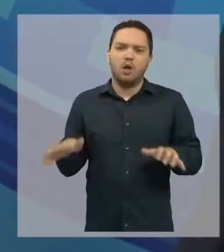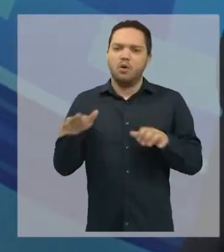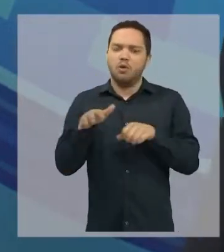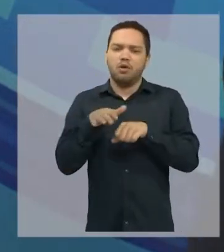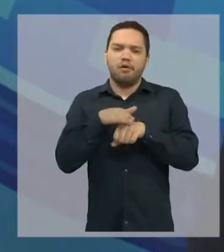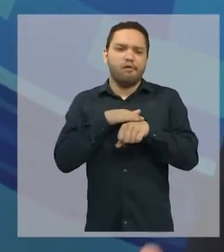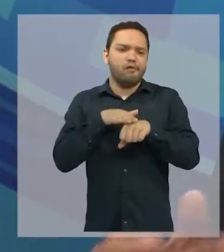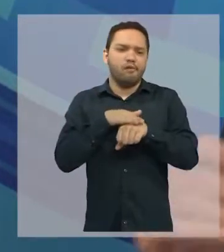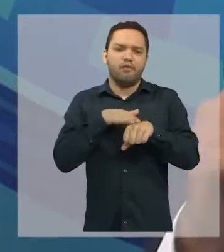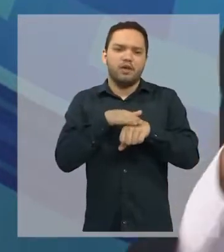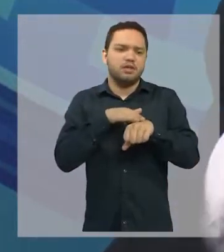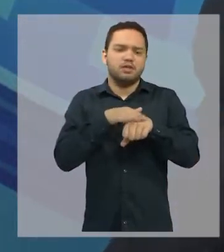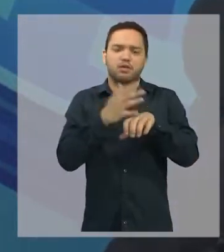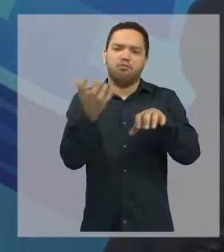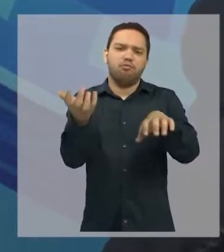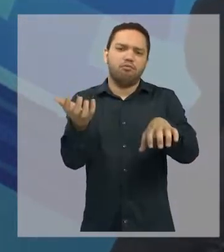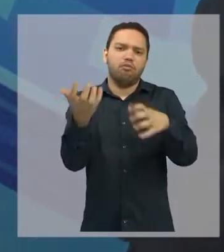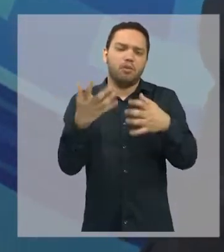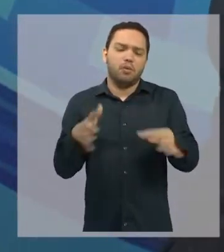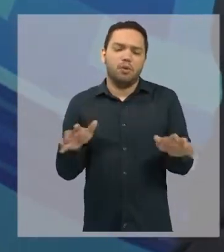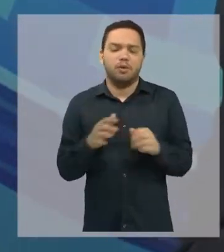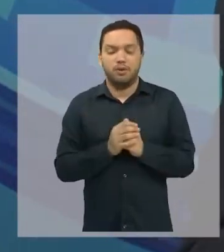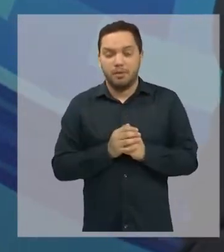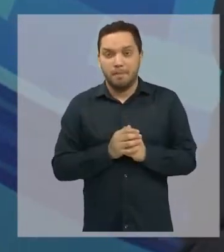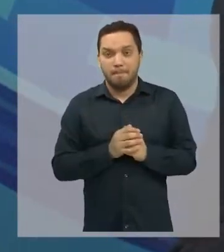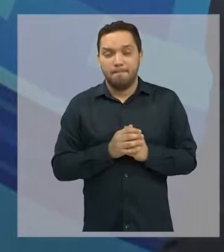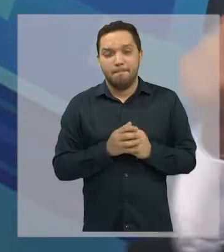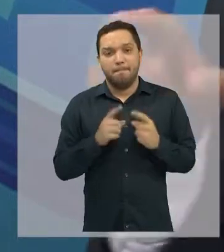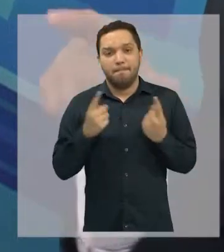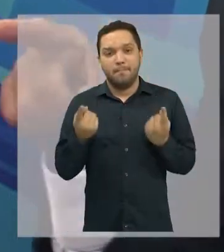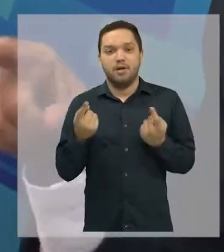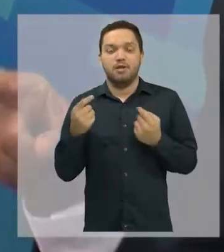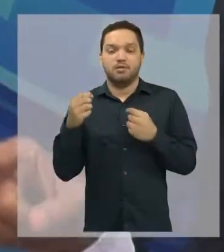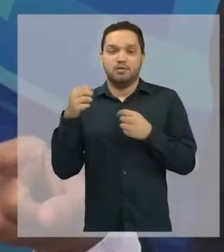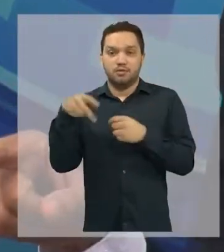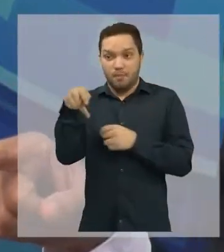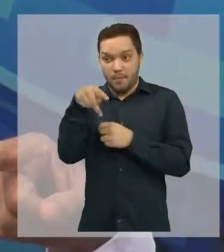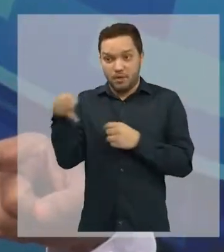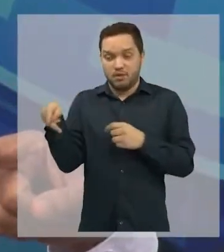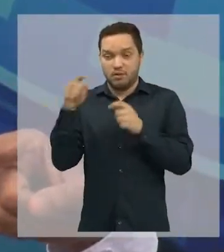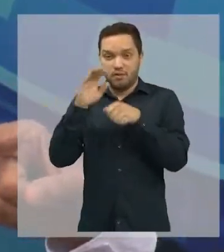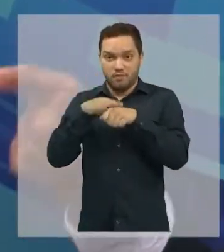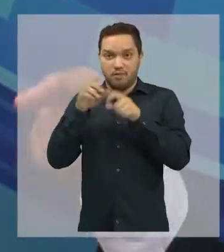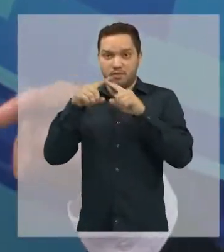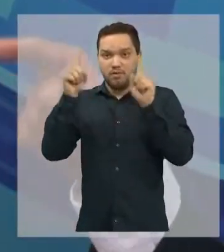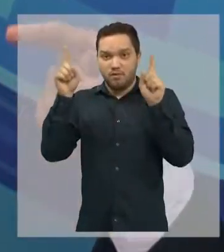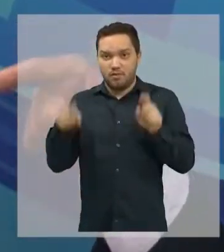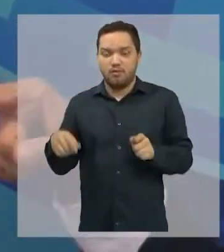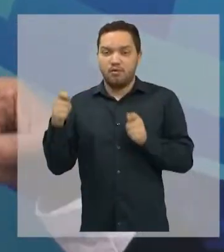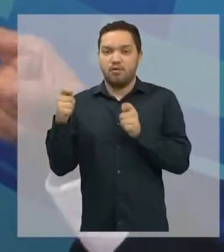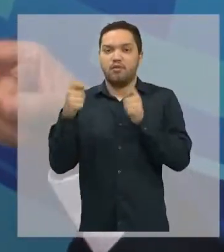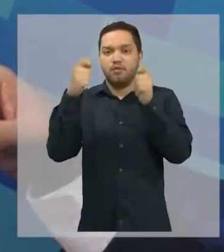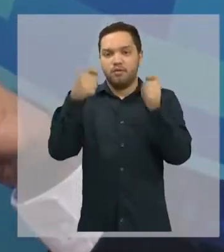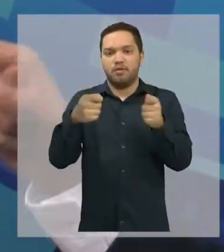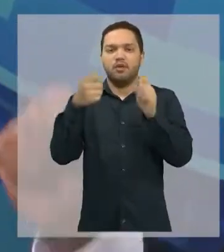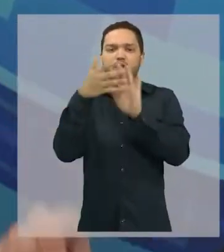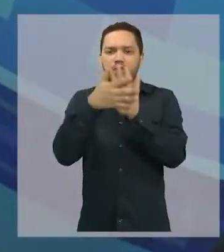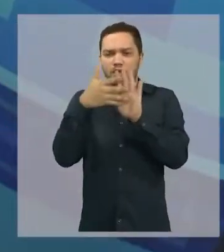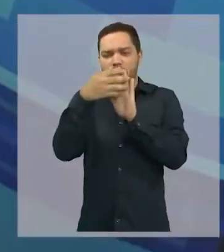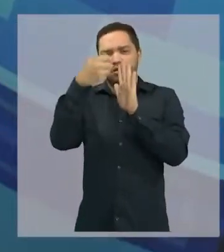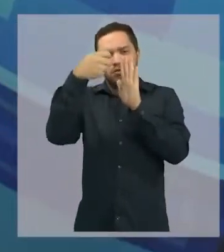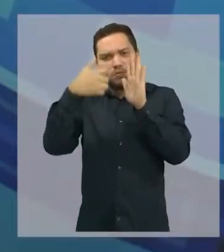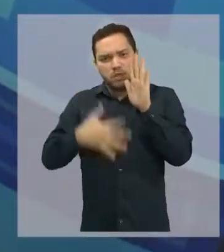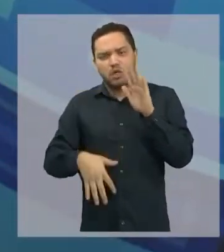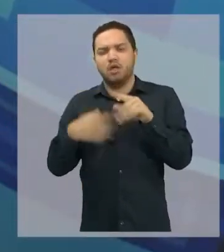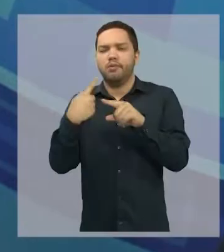quer dialogar com o Congresso. Mas, veja bem, toda mensagem do Executivo tem sua justificativa, tem seus